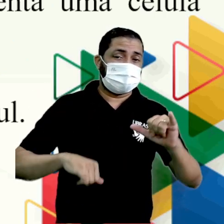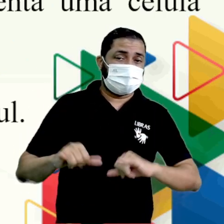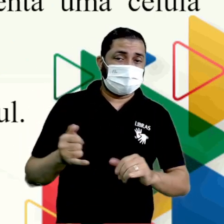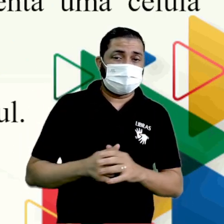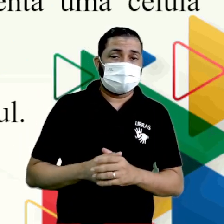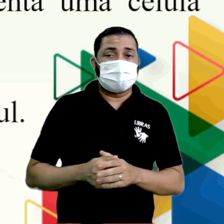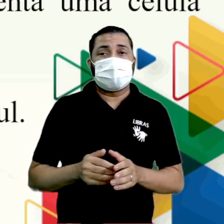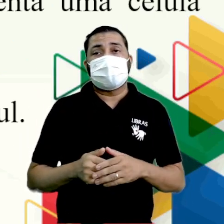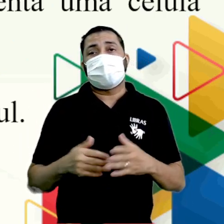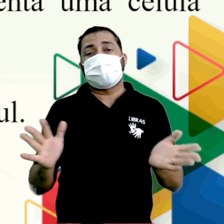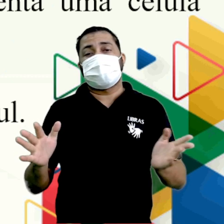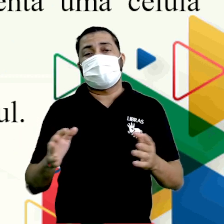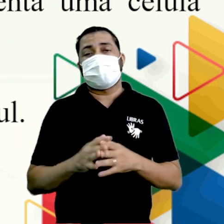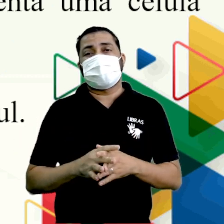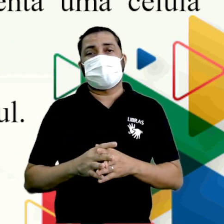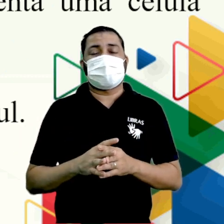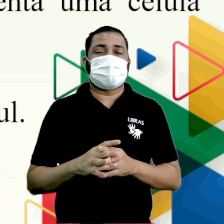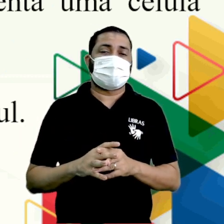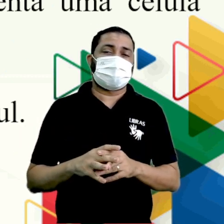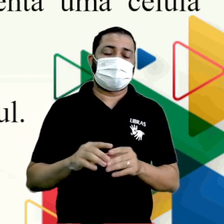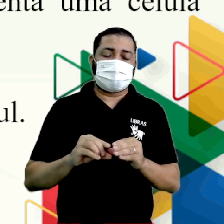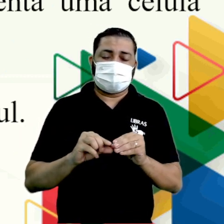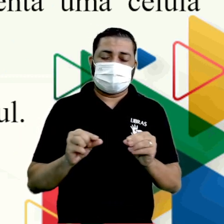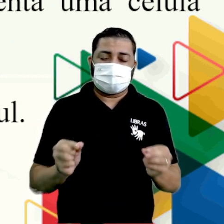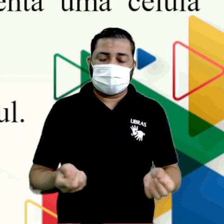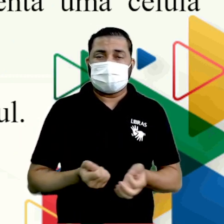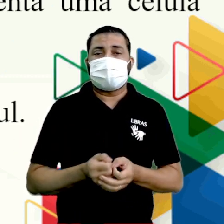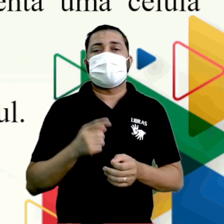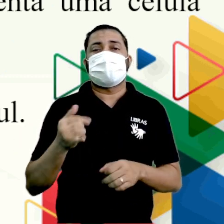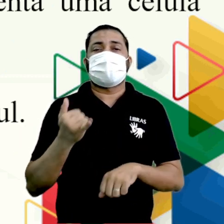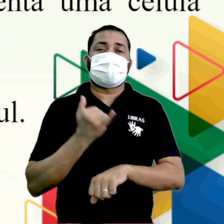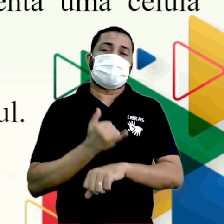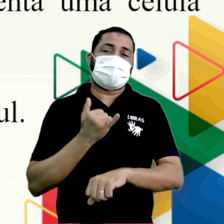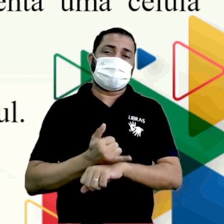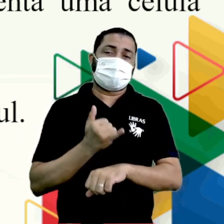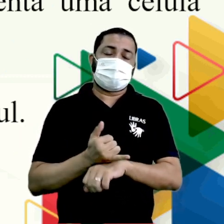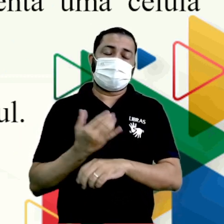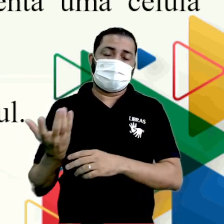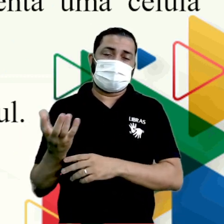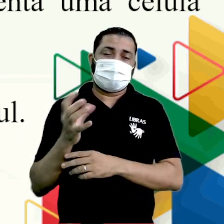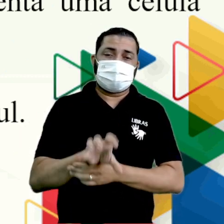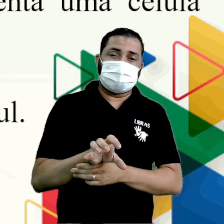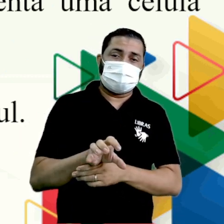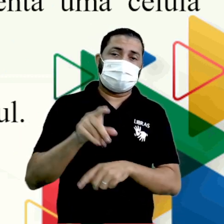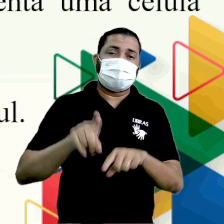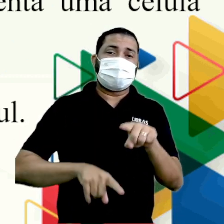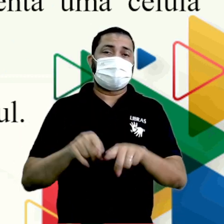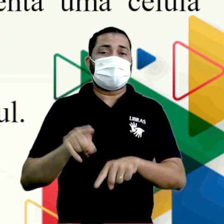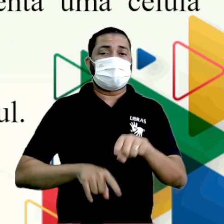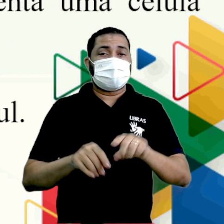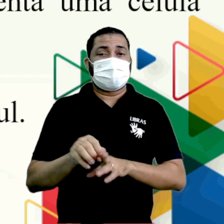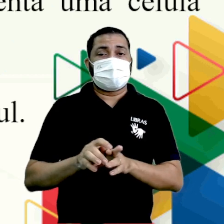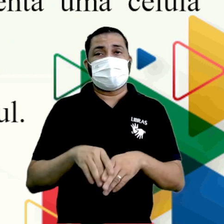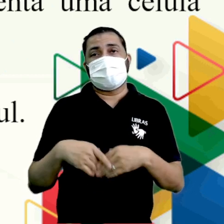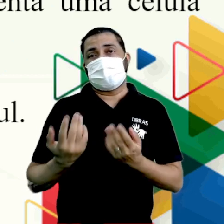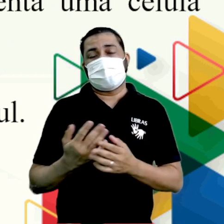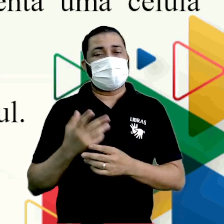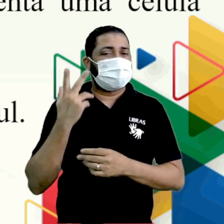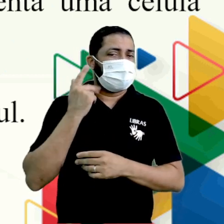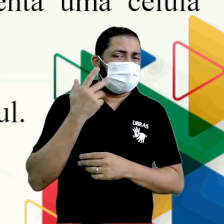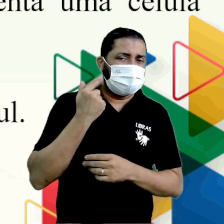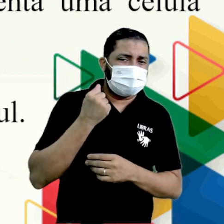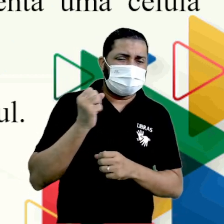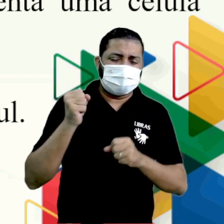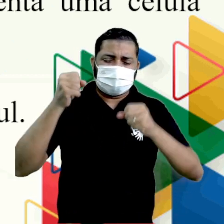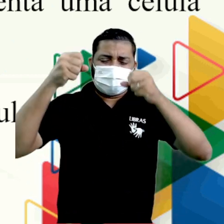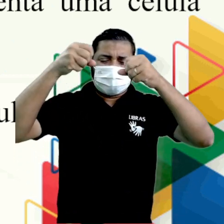descarga elétrica e uma fina camada deste metal é depositado sobre o material. Então é muito comum dar esse banho